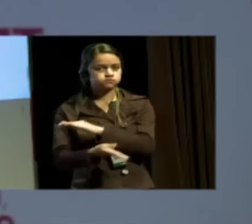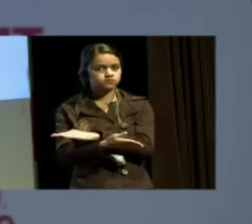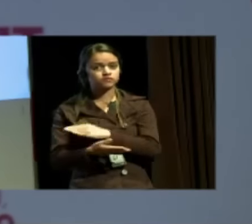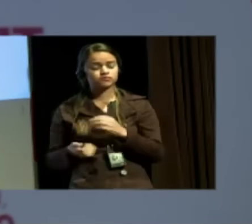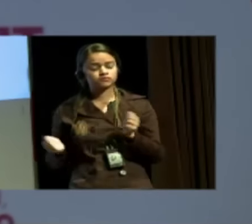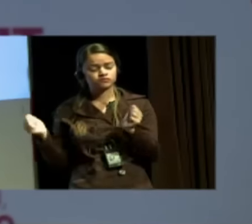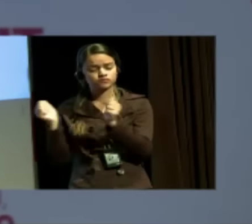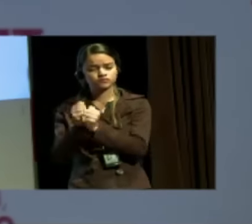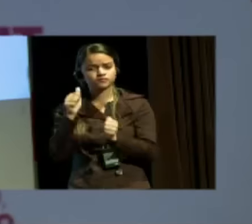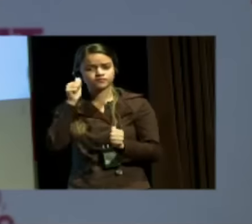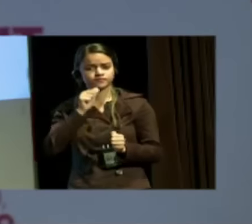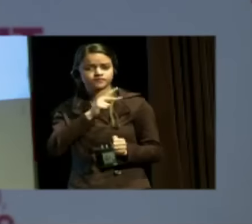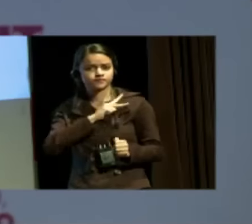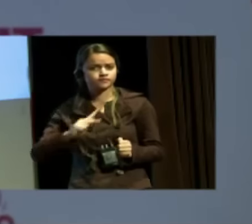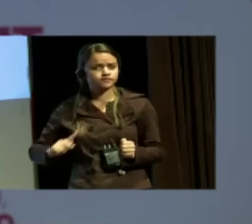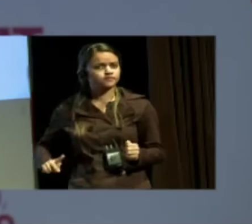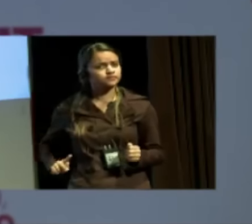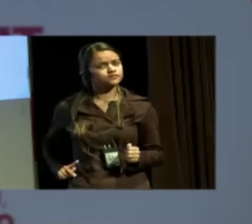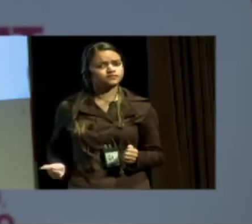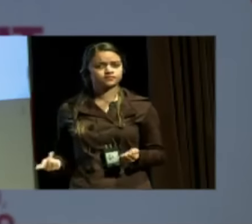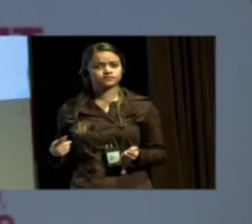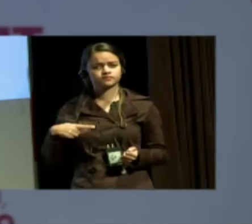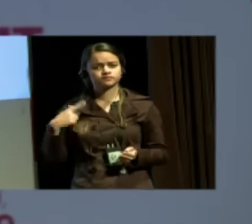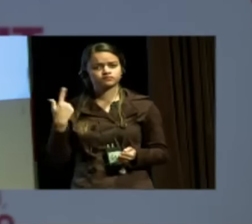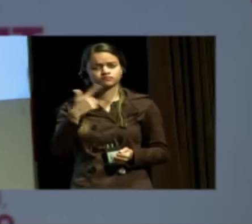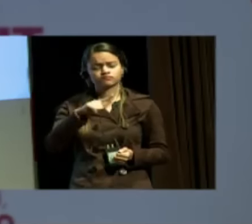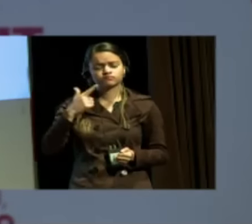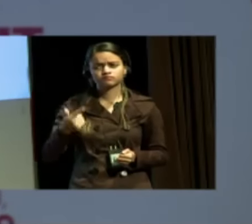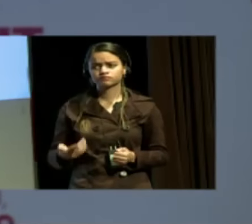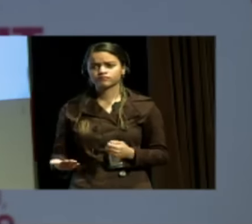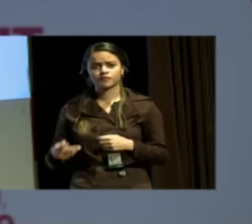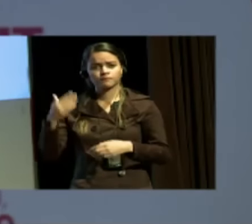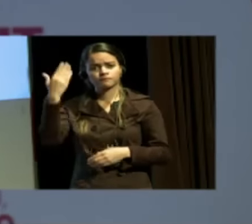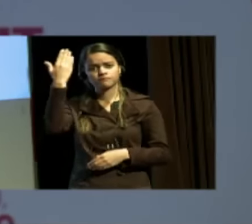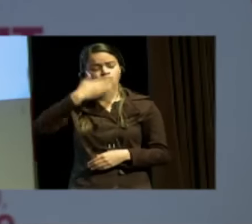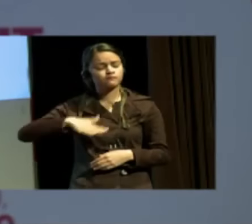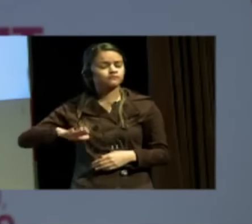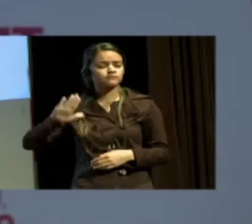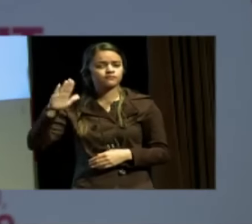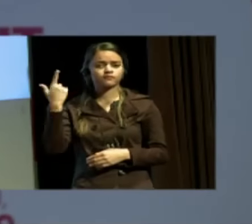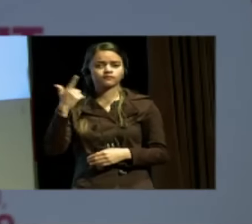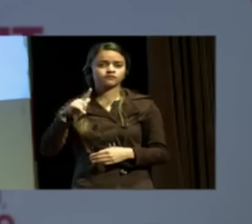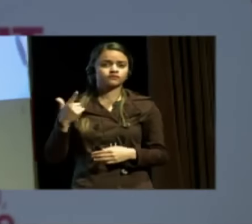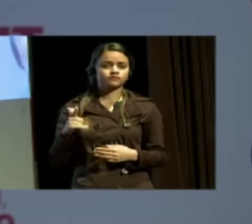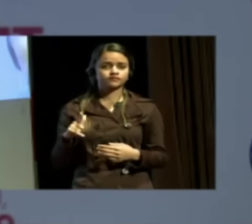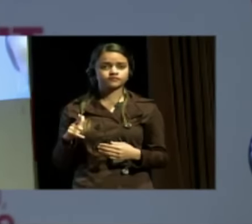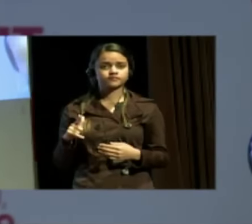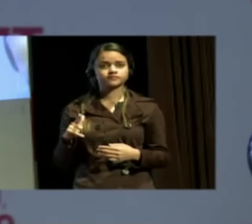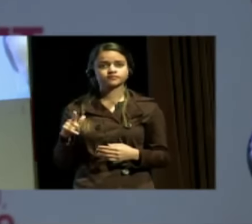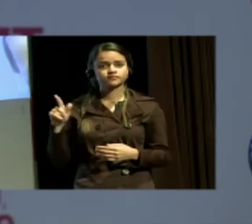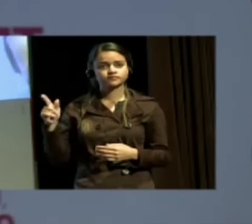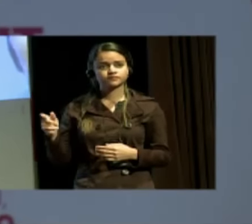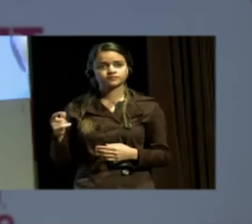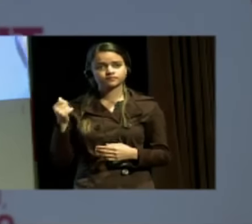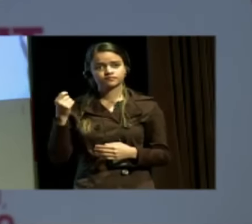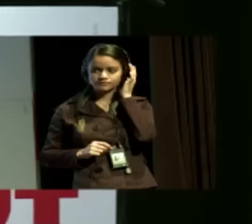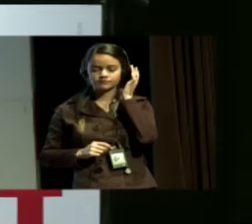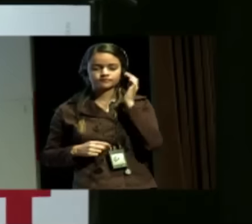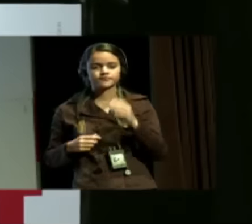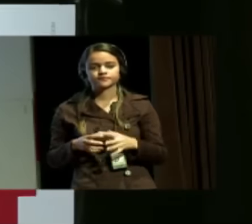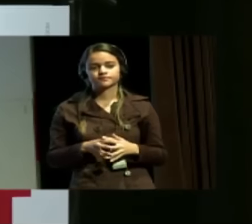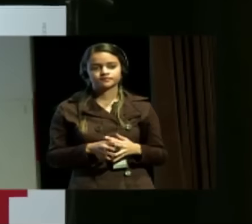presidenta em que não há nenhum sinal nada um vestígio de eh desvio ético dessa